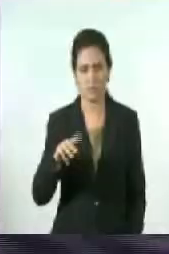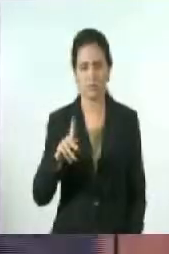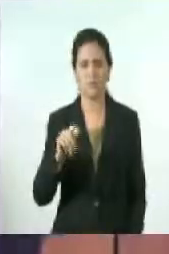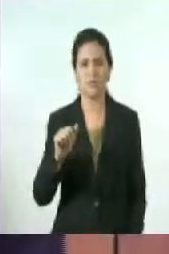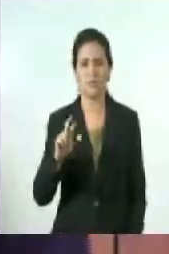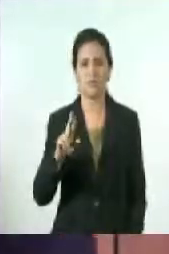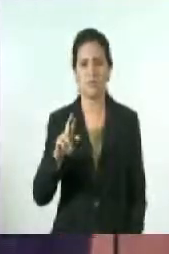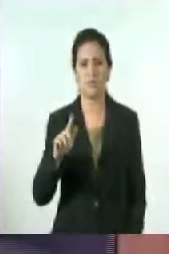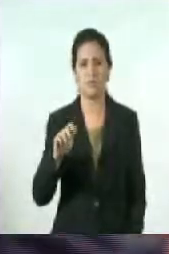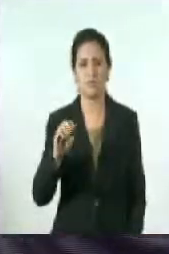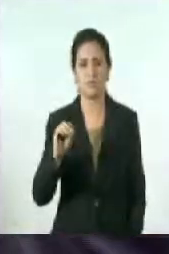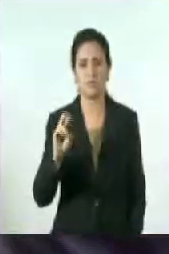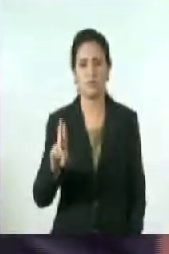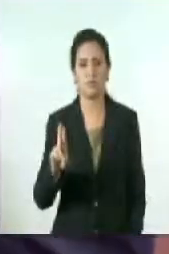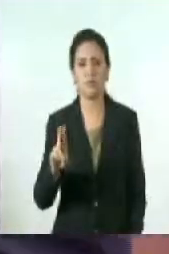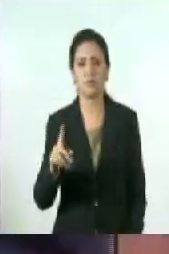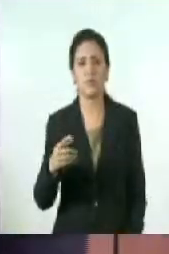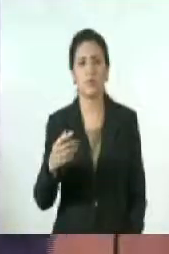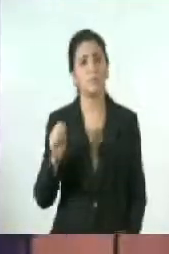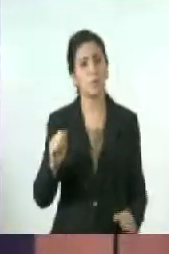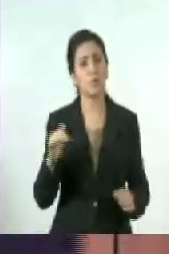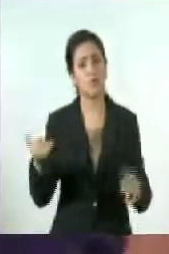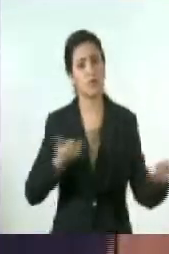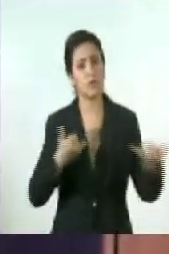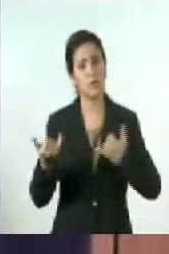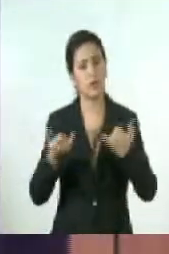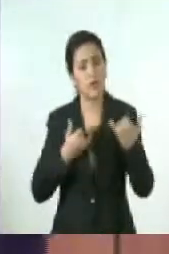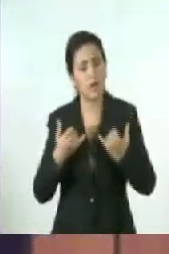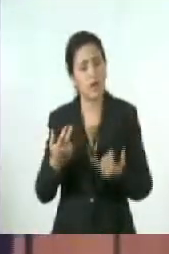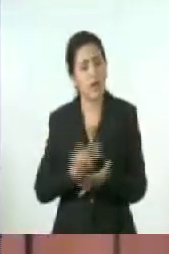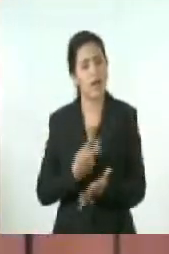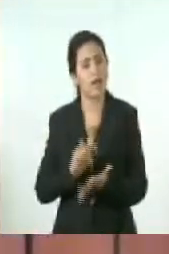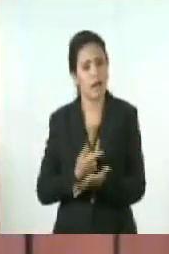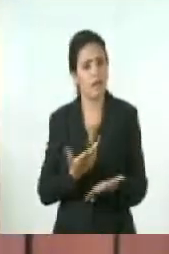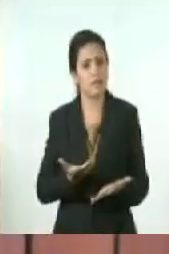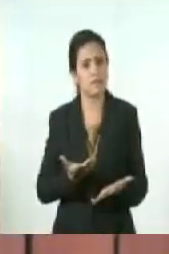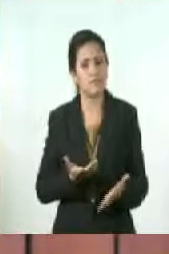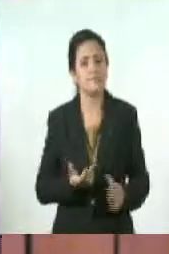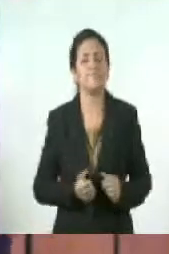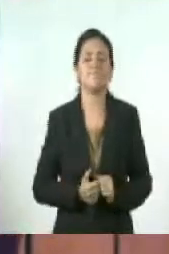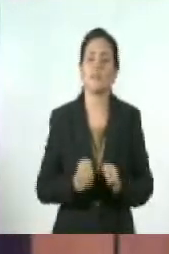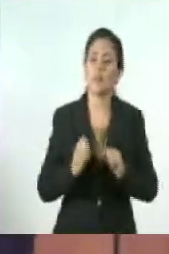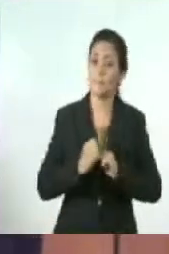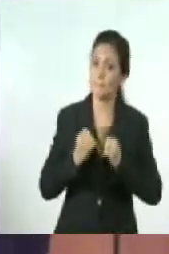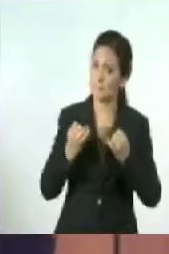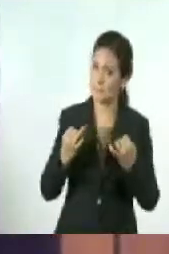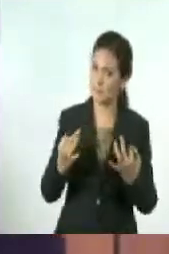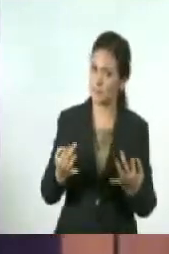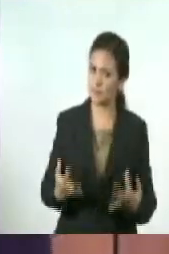quê? Aqui tem que ficar bem claro. Por que que eu estou falando isso?